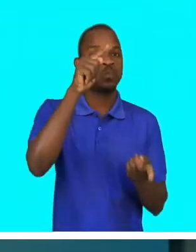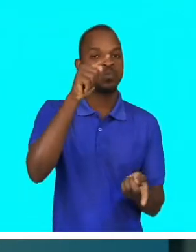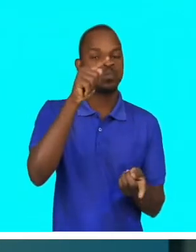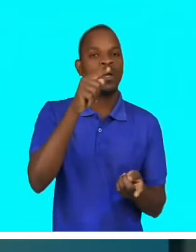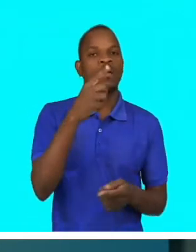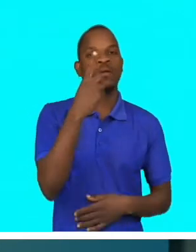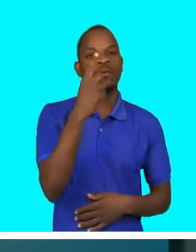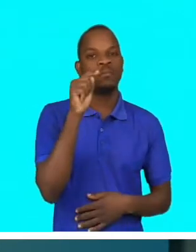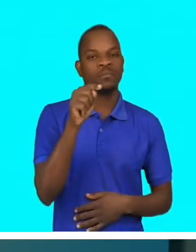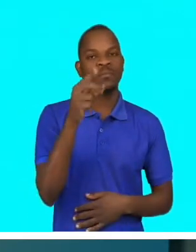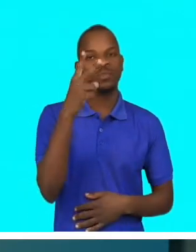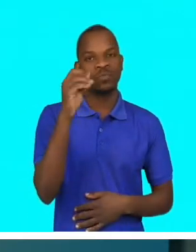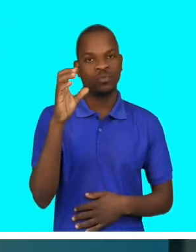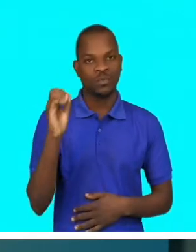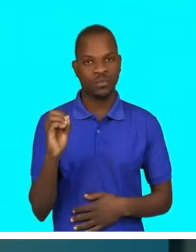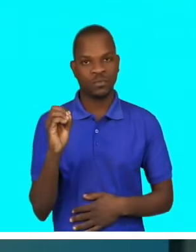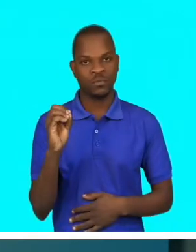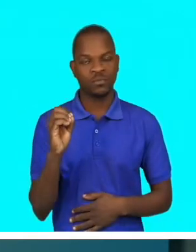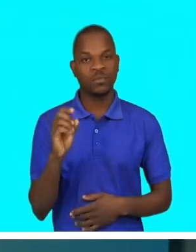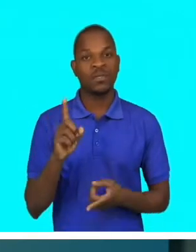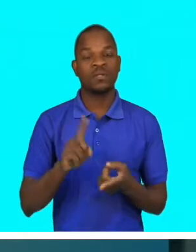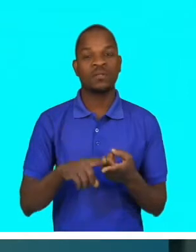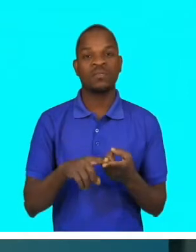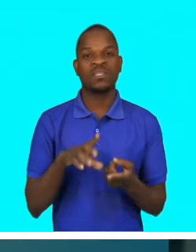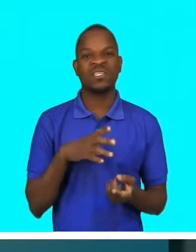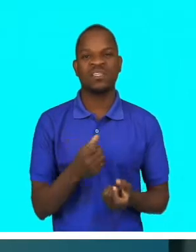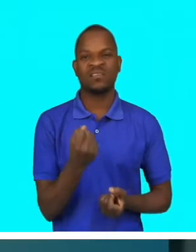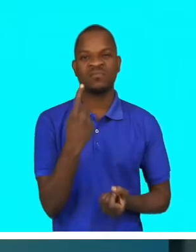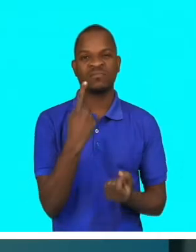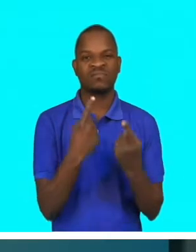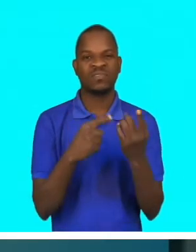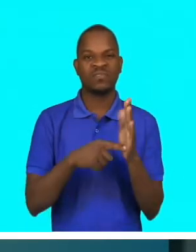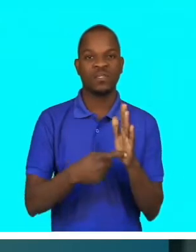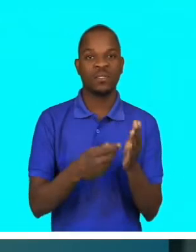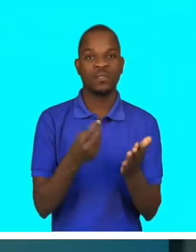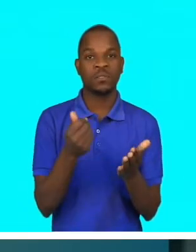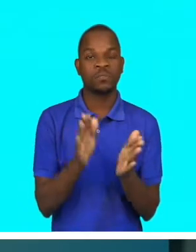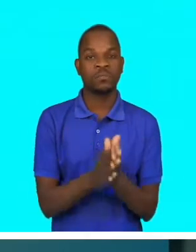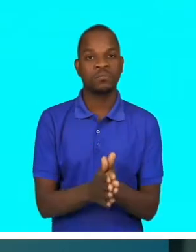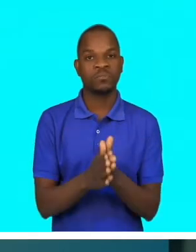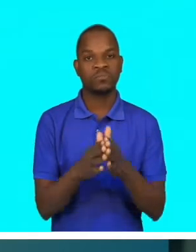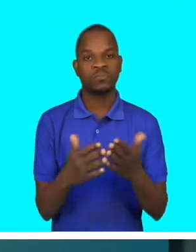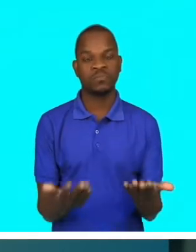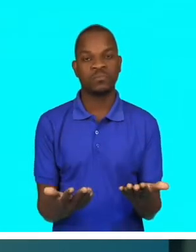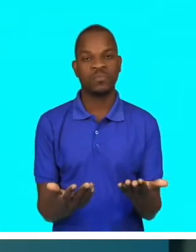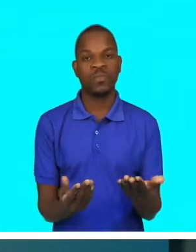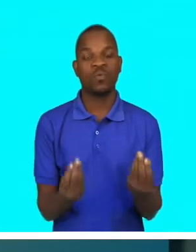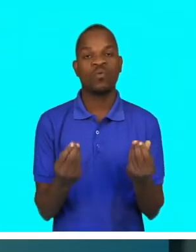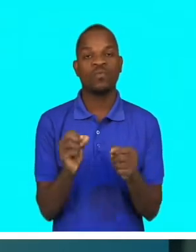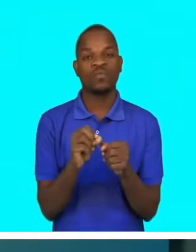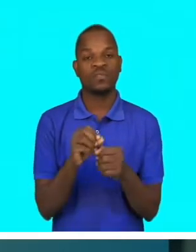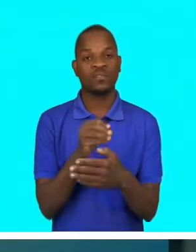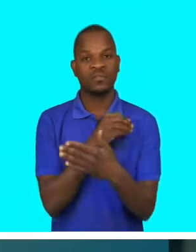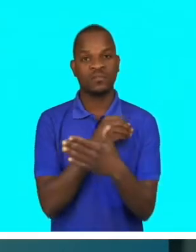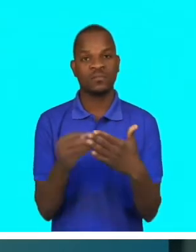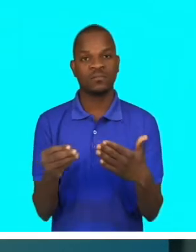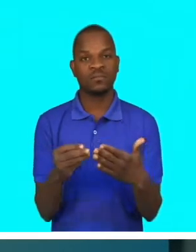Aquele grande é que é 1.200. E às vezes, quando eu não tiver esse